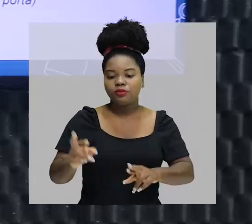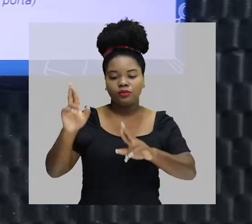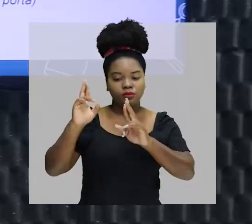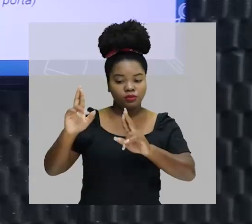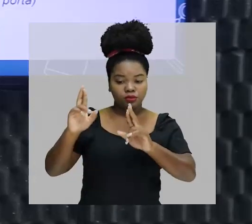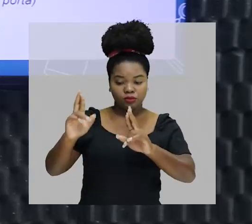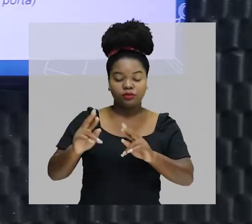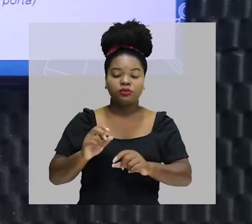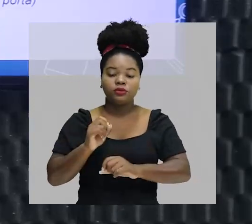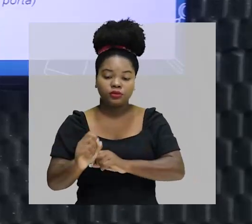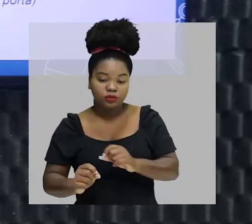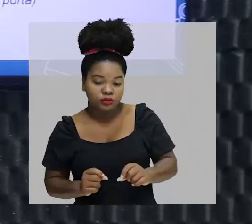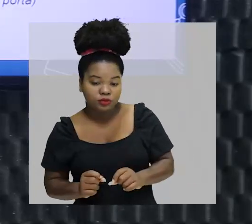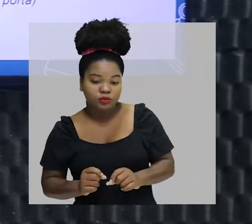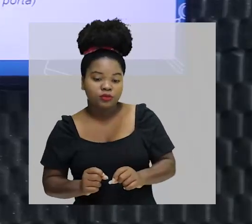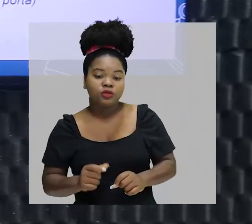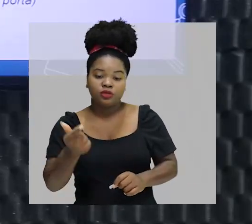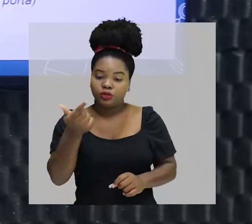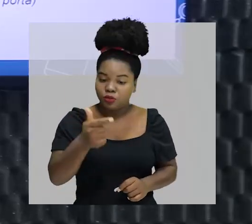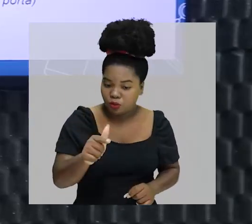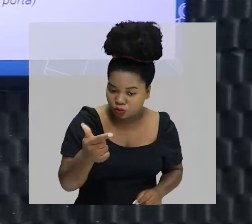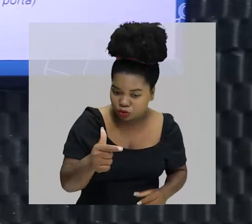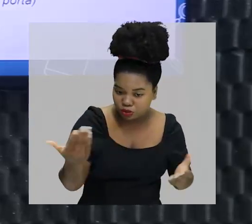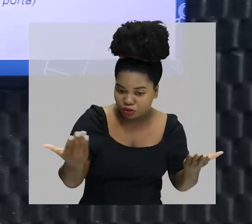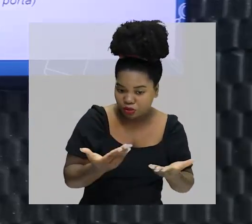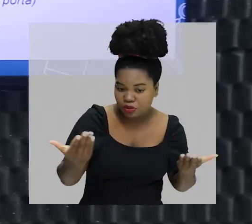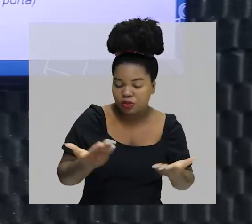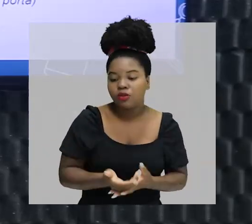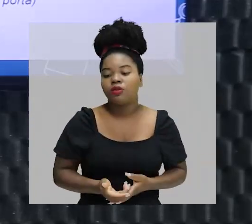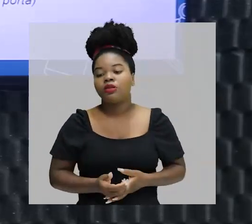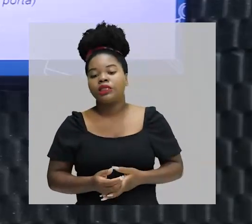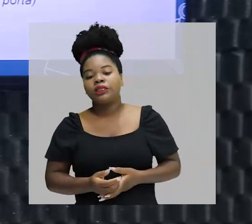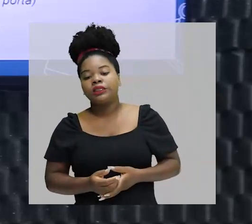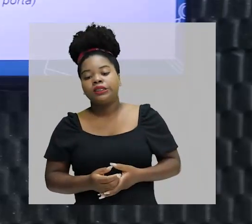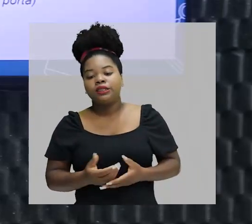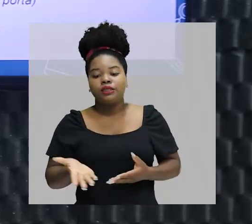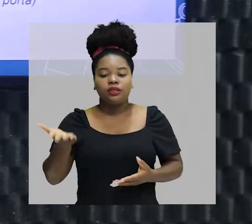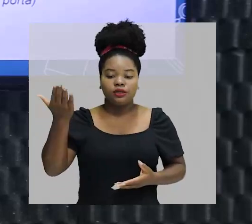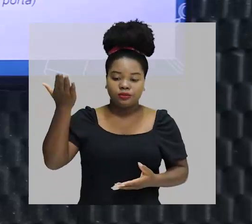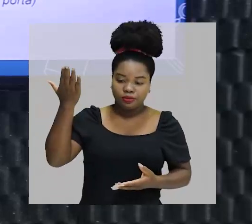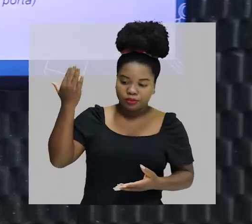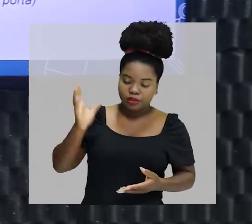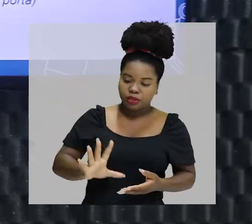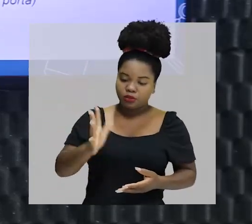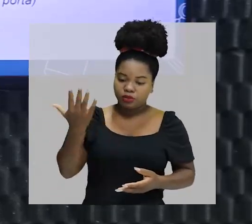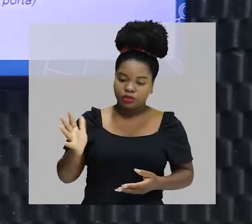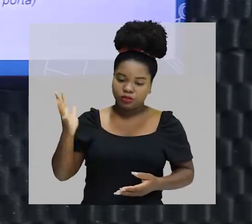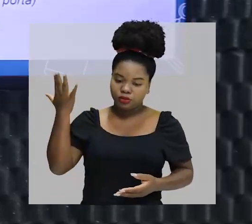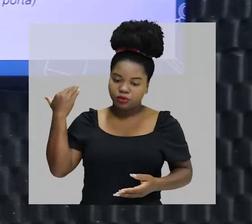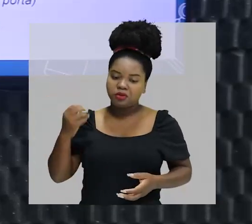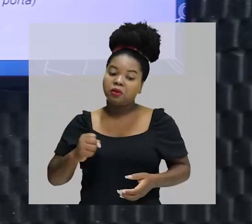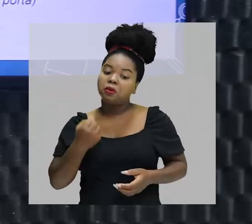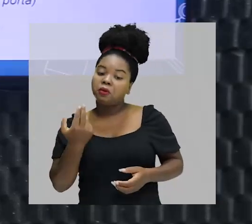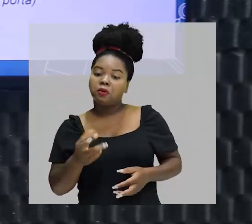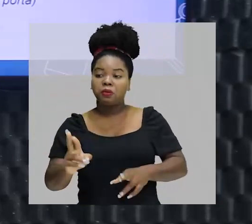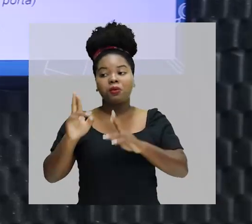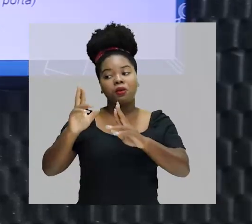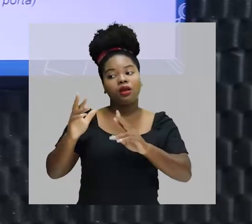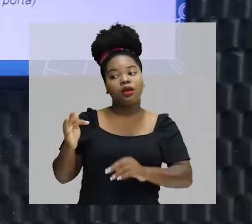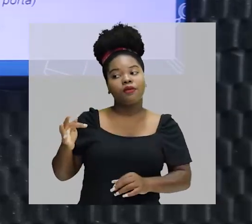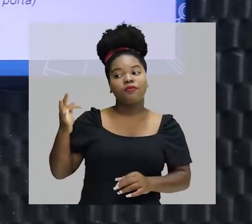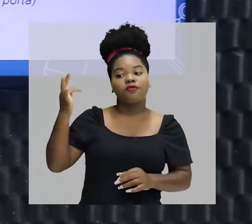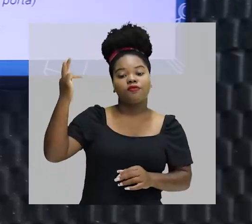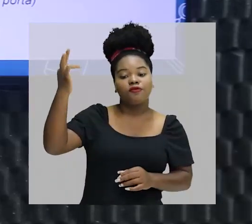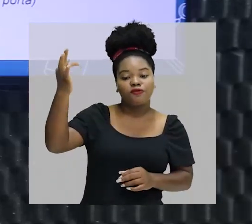expectativa de algo que está em andamento agora, que estava em andamento no passado, ou que eu tenho uma expectativa de